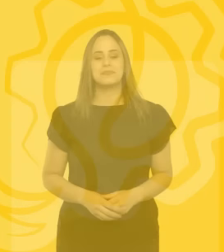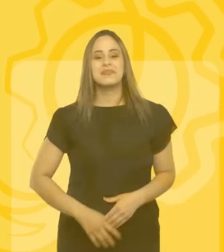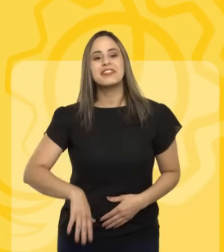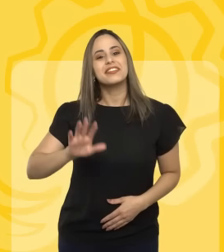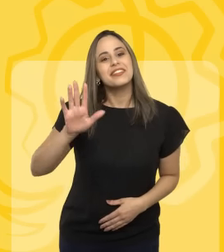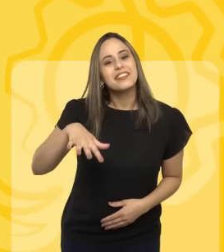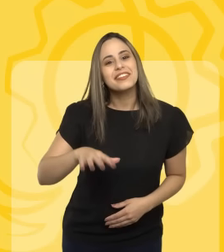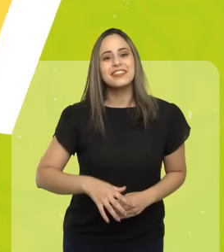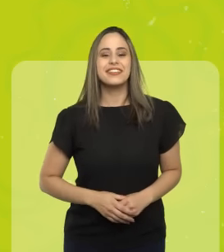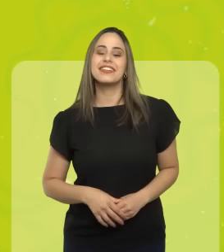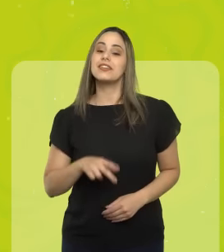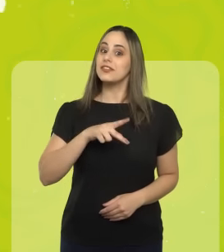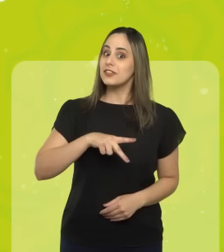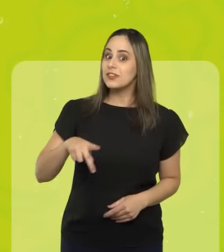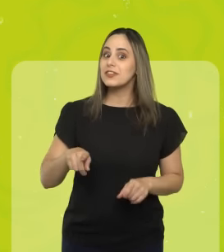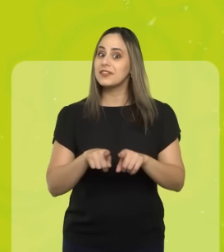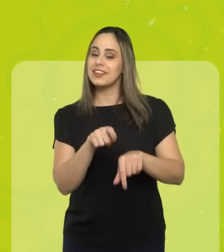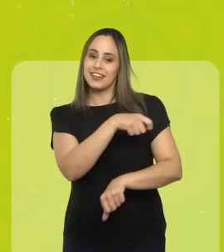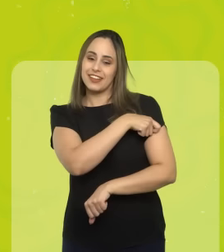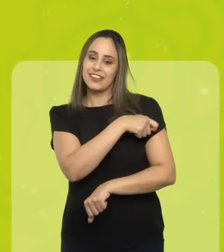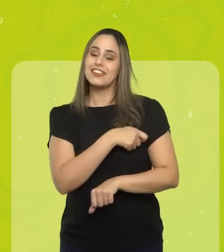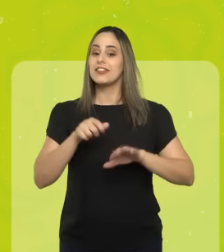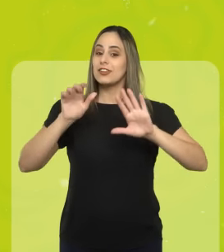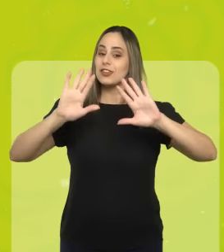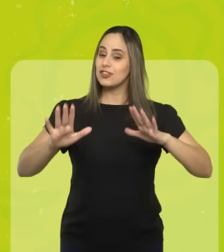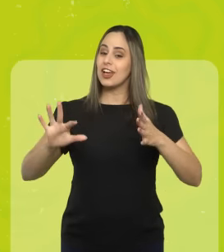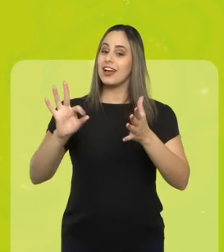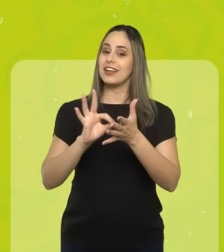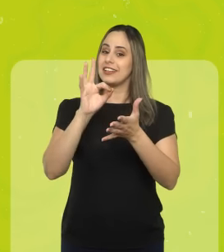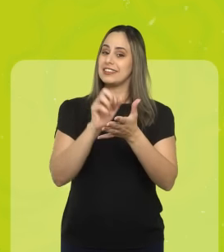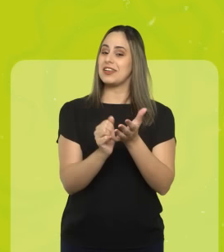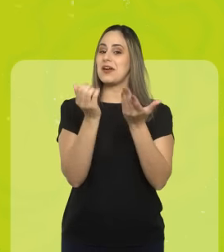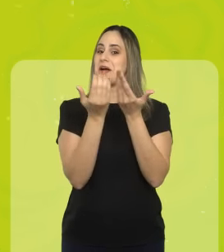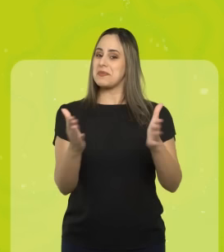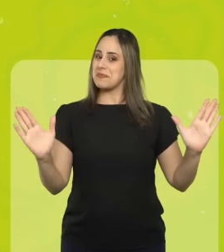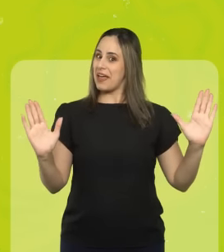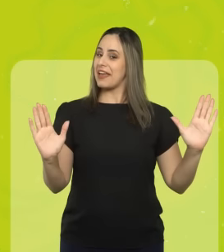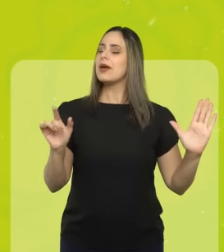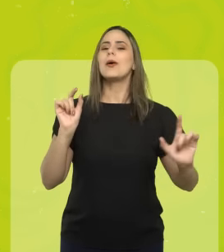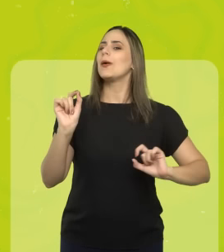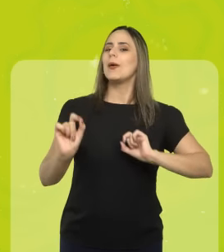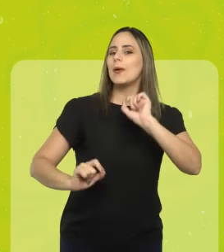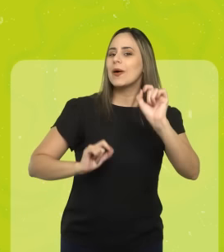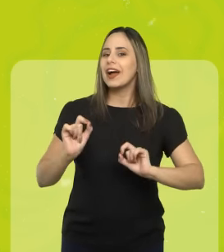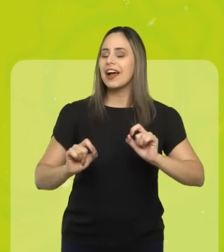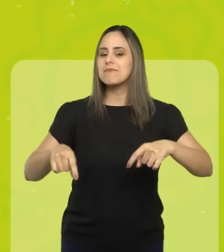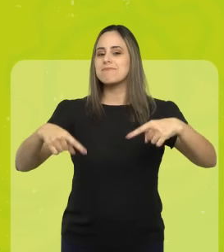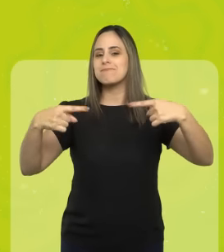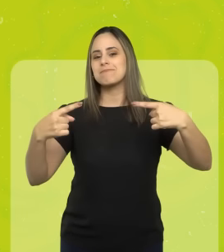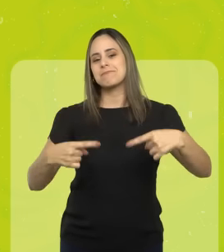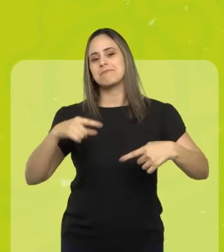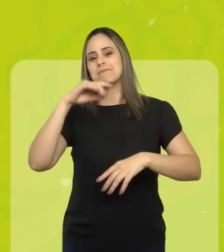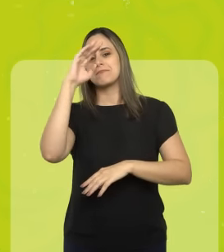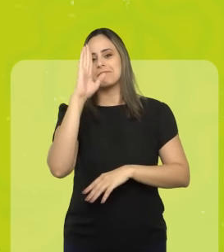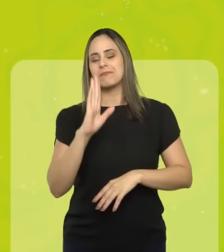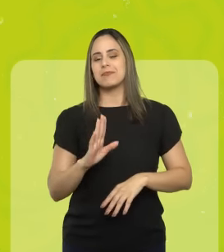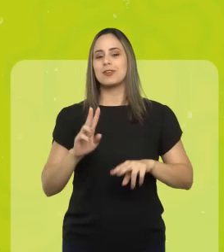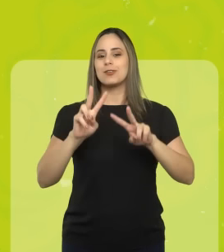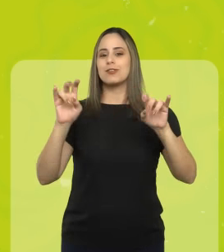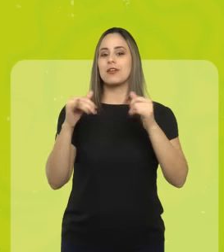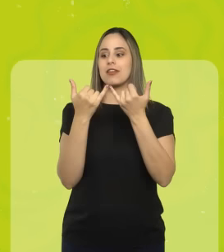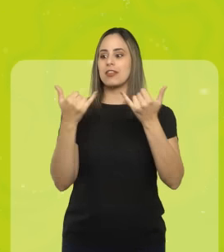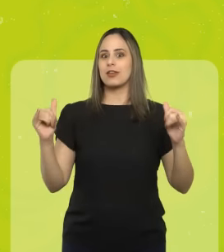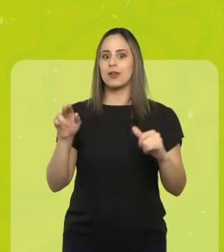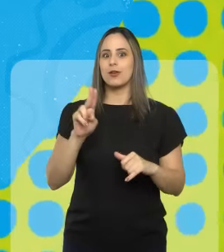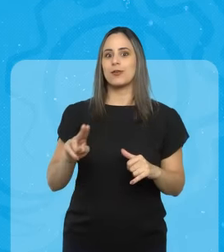Ei, professores e estudantes, estão abertas as inscrições para a tão esperada Olimpíada Nacional de Eficiência